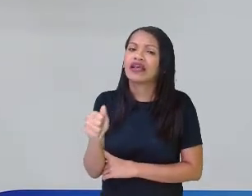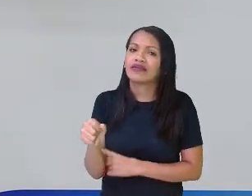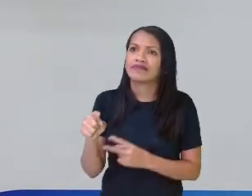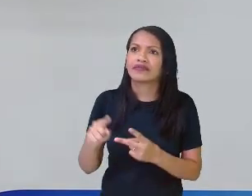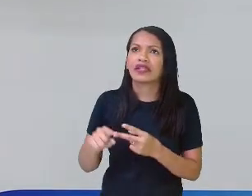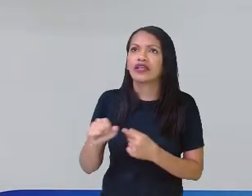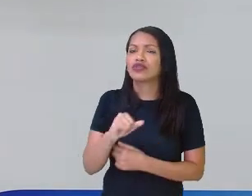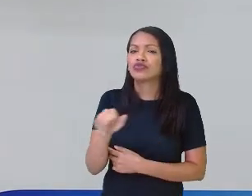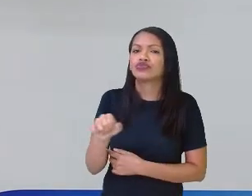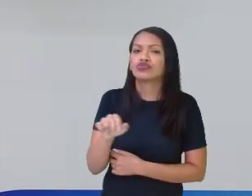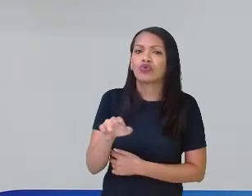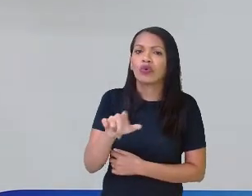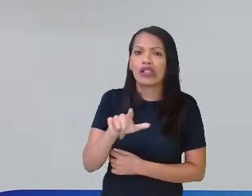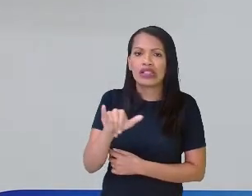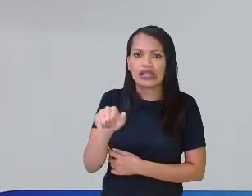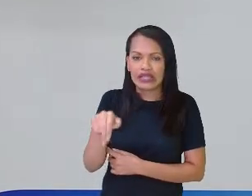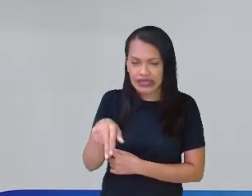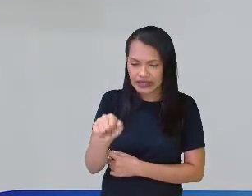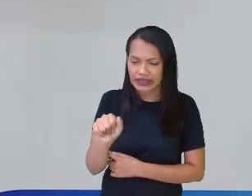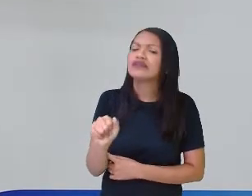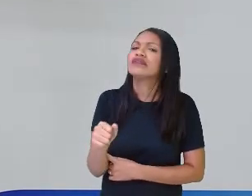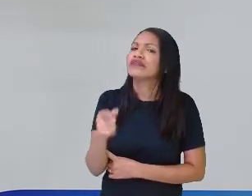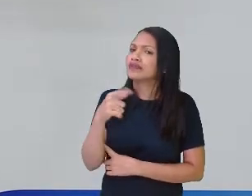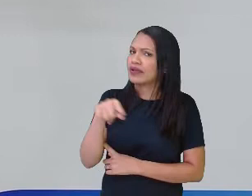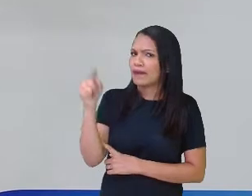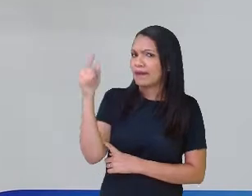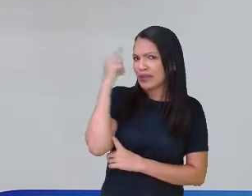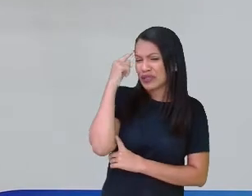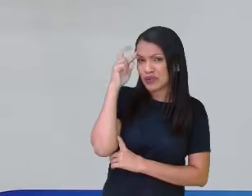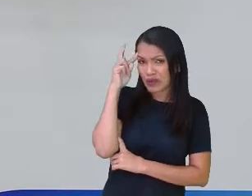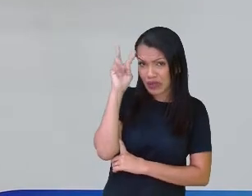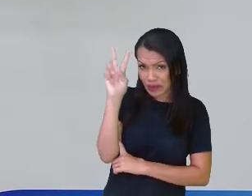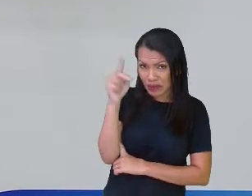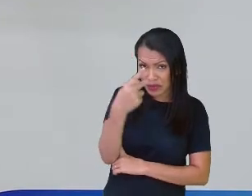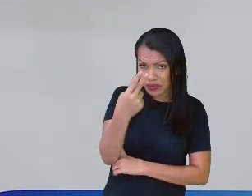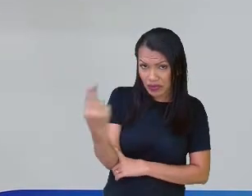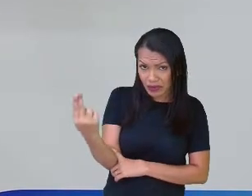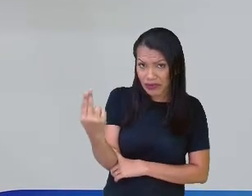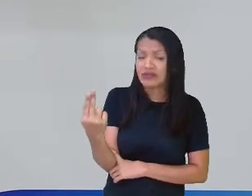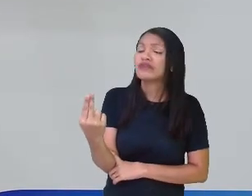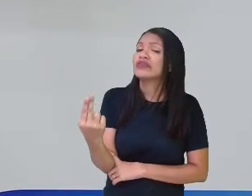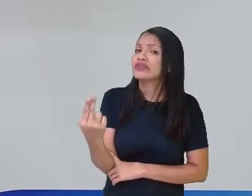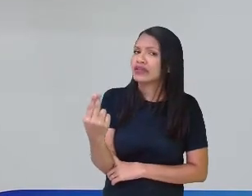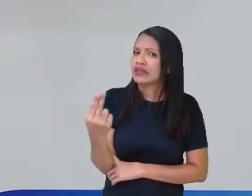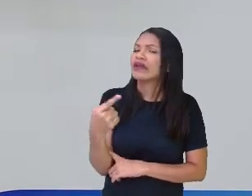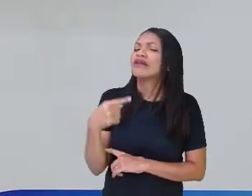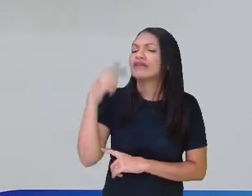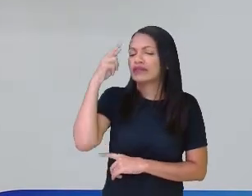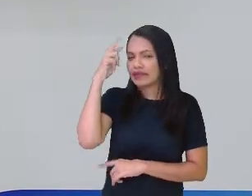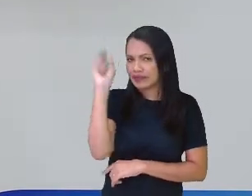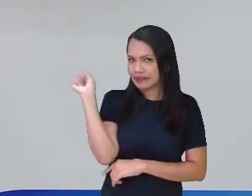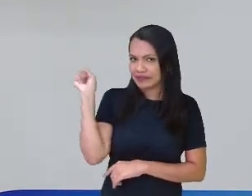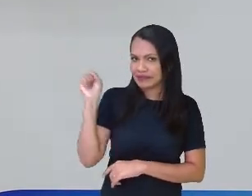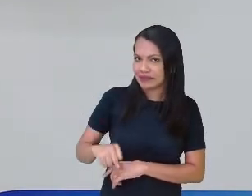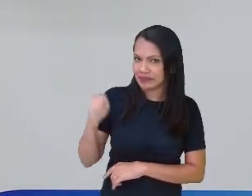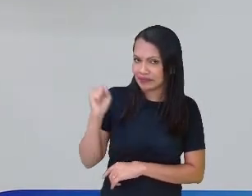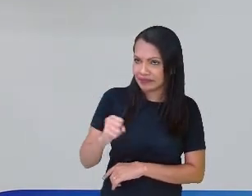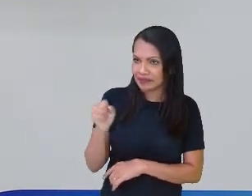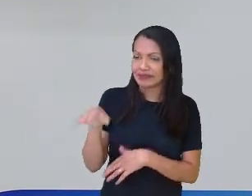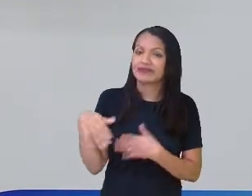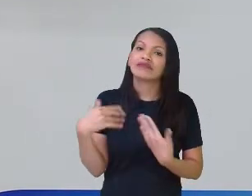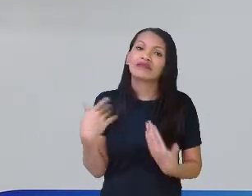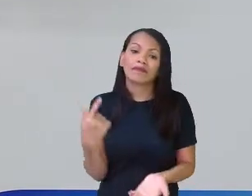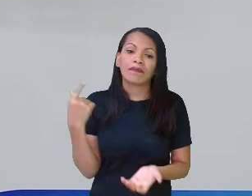Cadê Juliele? Vocês pensam que eu não me lembro do nome de vocês, mas eu lembro sim. Como eu tinha falado, é a partir